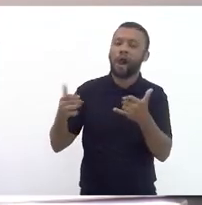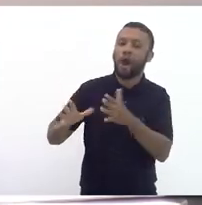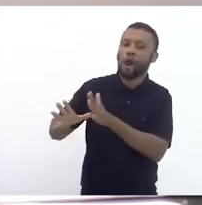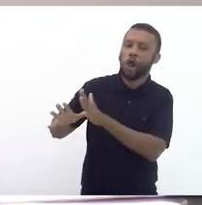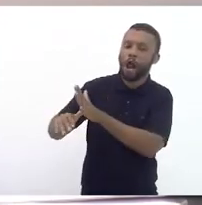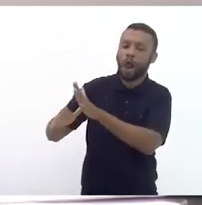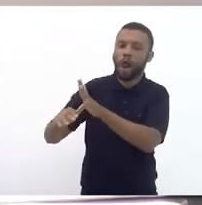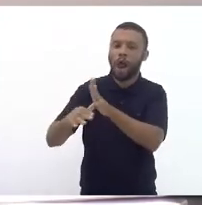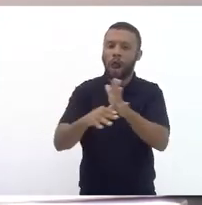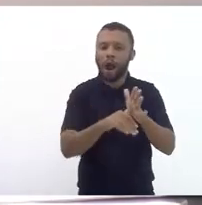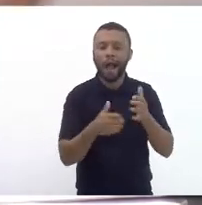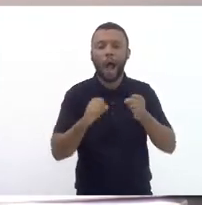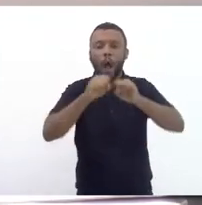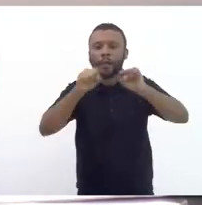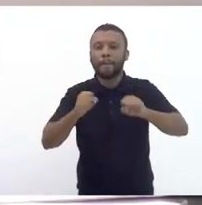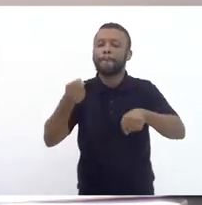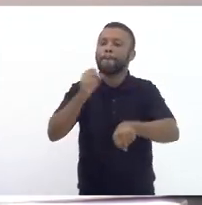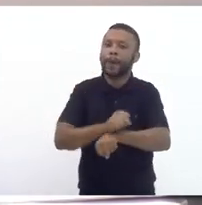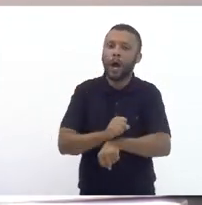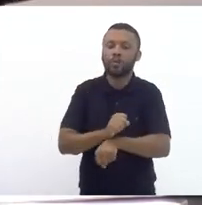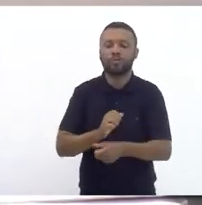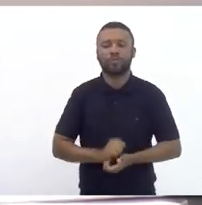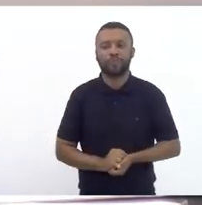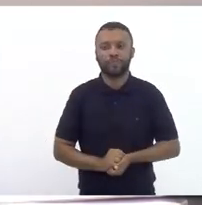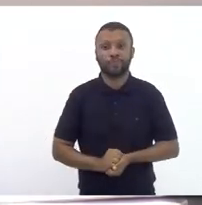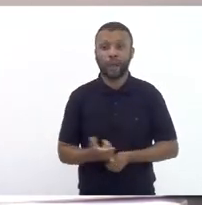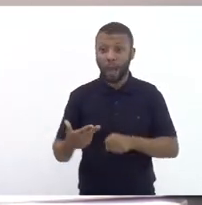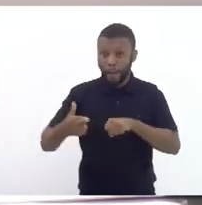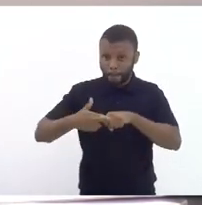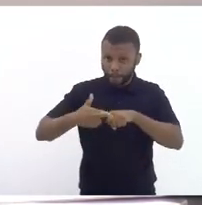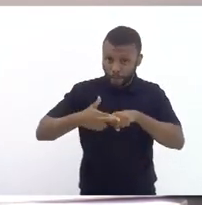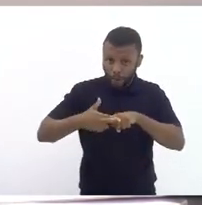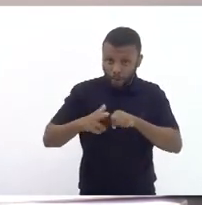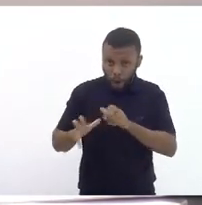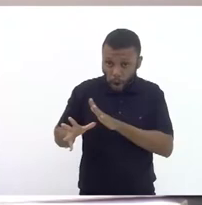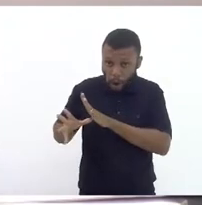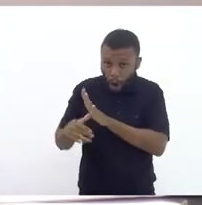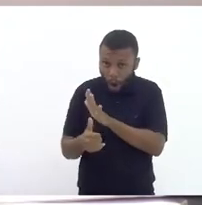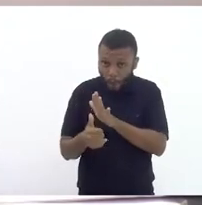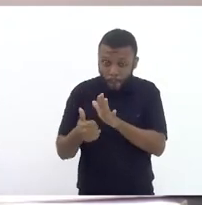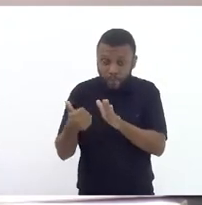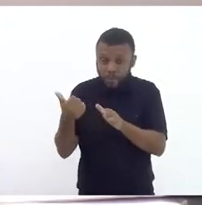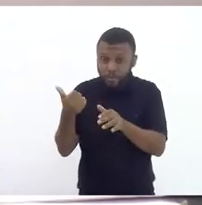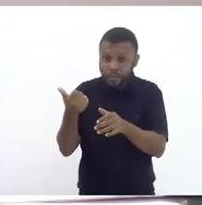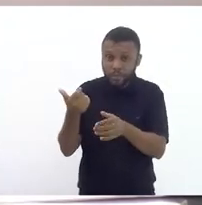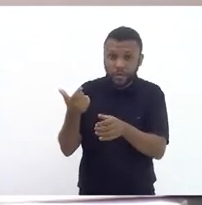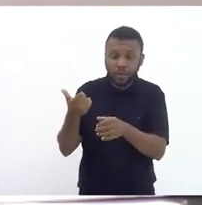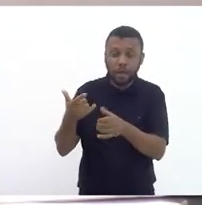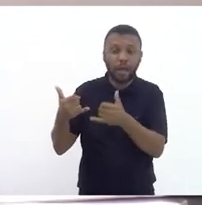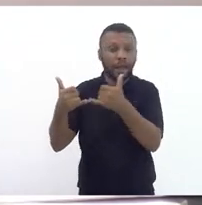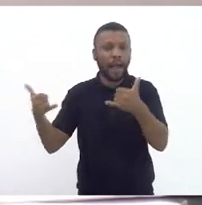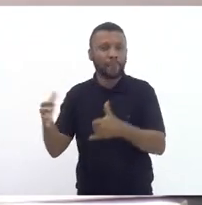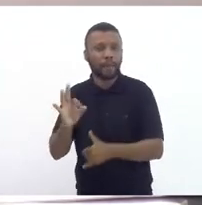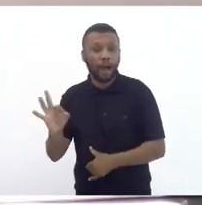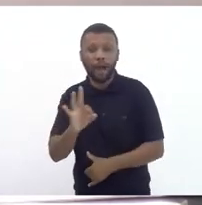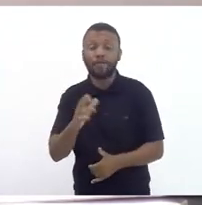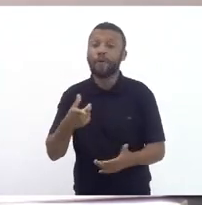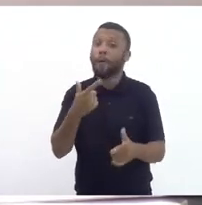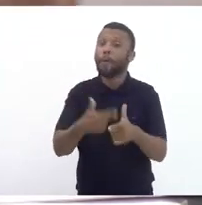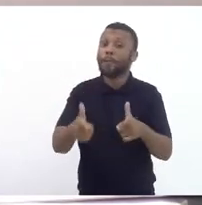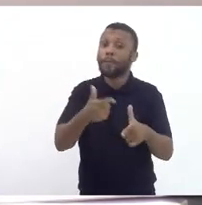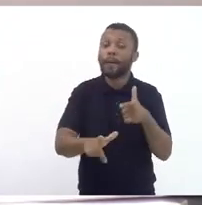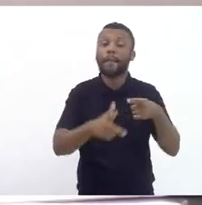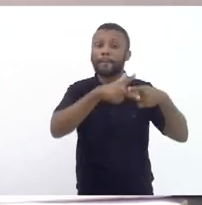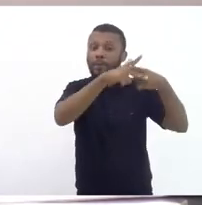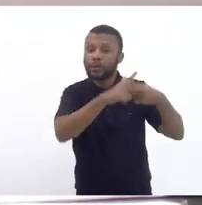dali, aí o sistema para. Aí hoje, em Belfor Roxo, não foi furto de cabo. Já foi a parte de manutenção da sinalização. Então, eu queria que o senhor